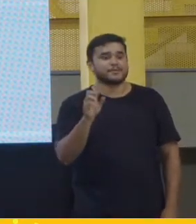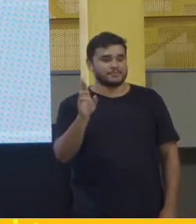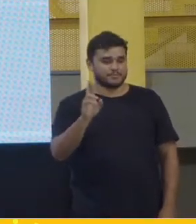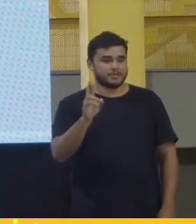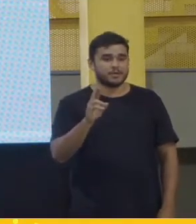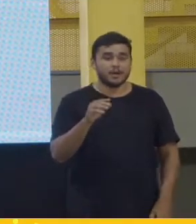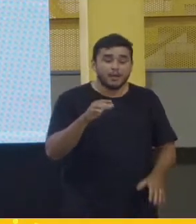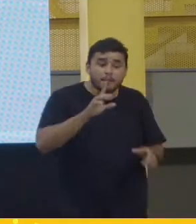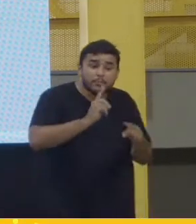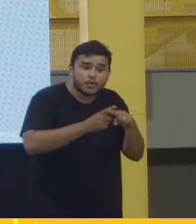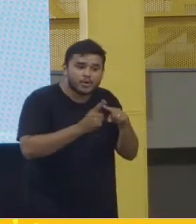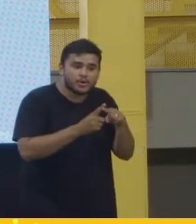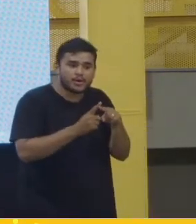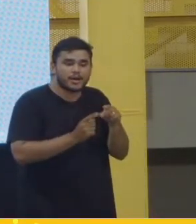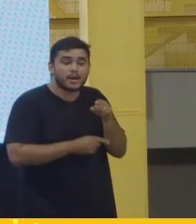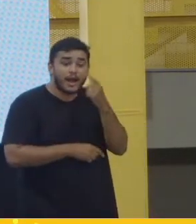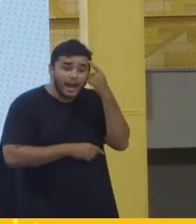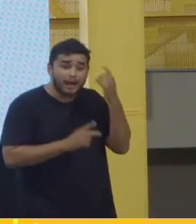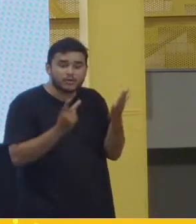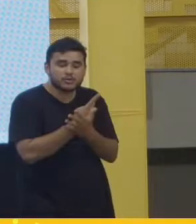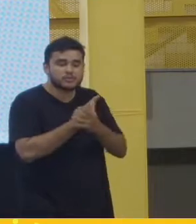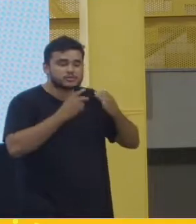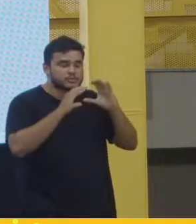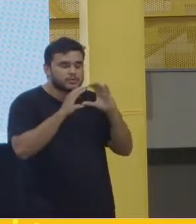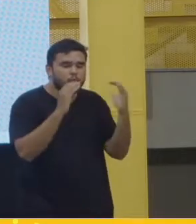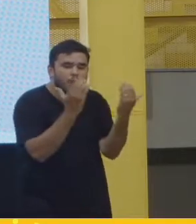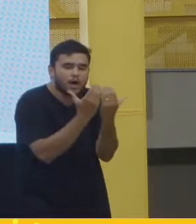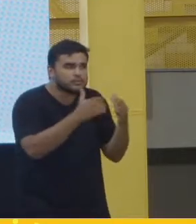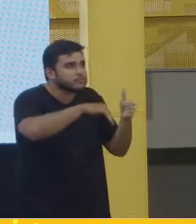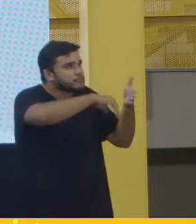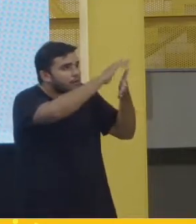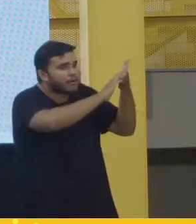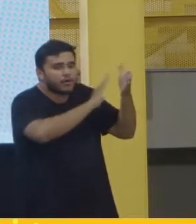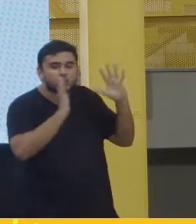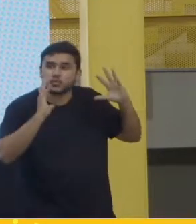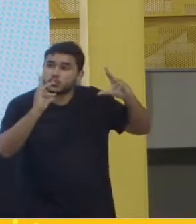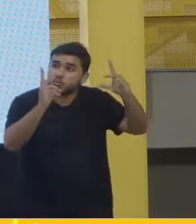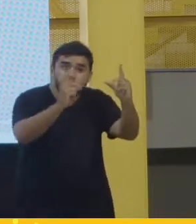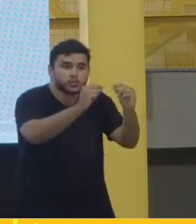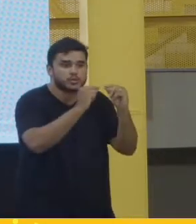nas paredes para iluminar o seu quarto. A maior parte da iluminação que a gente